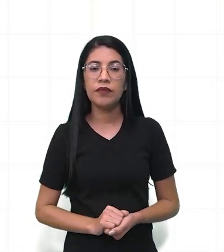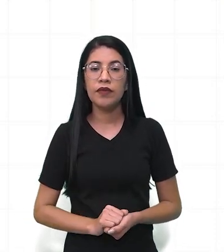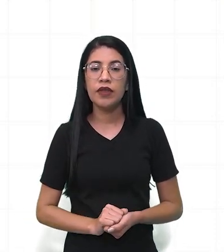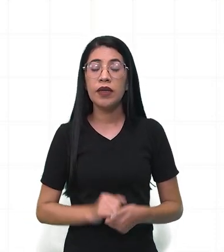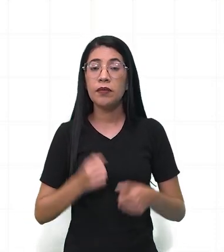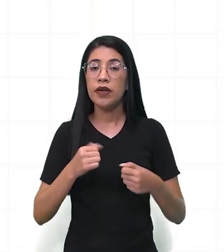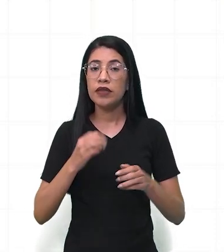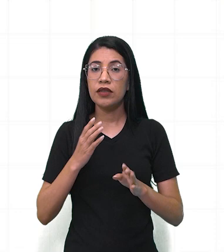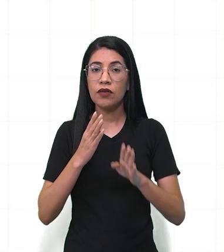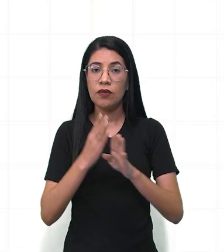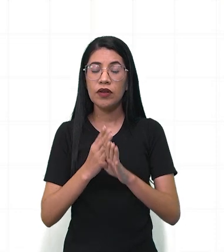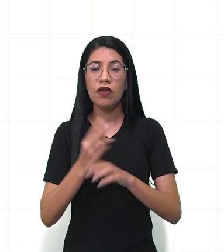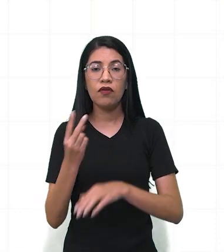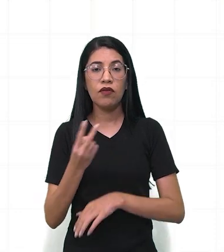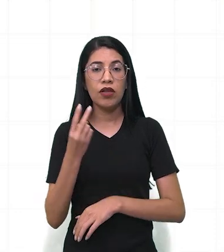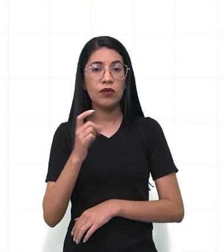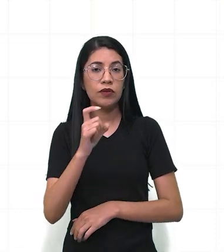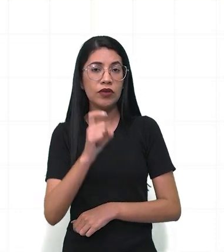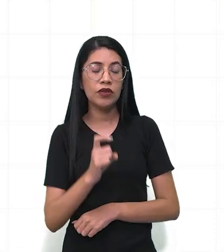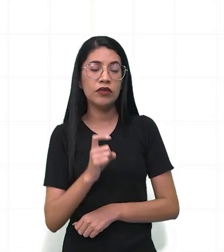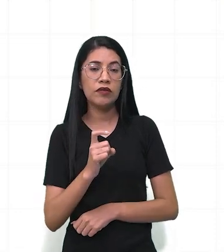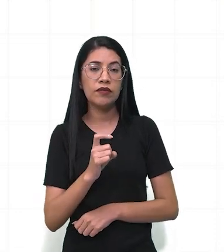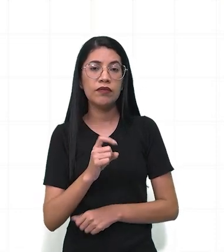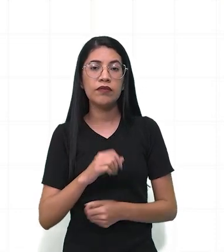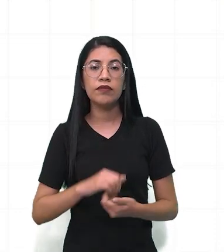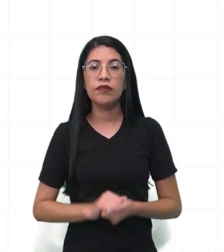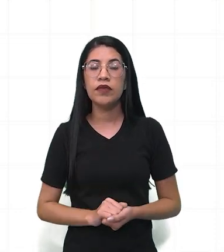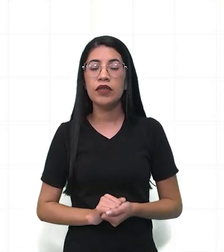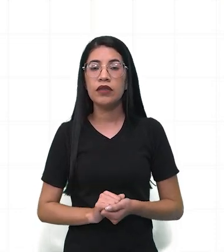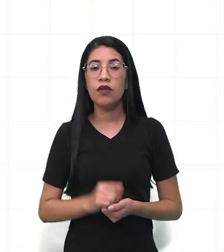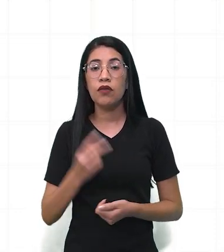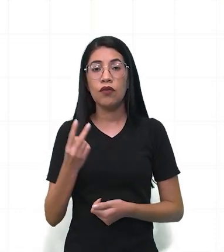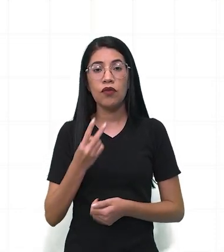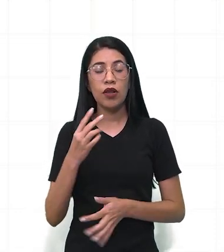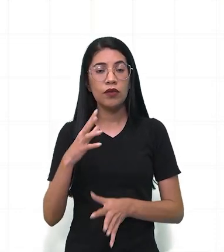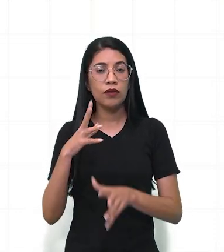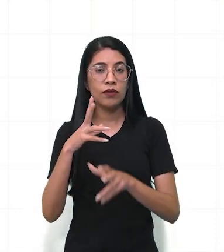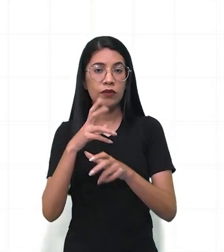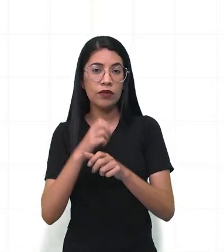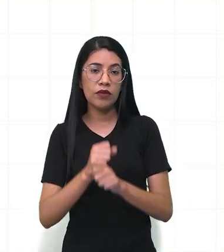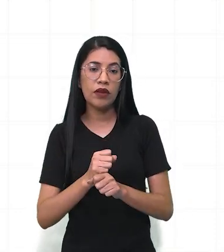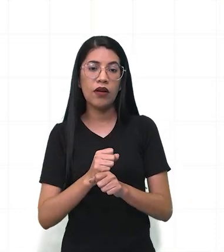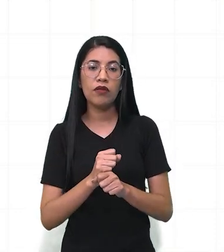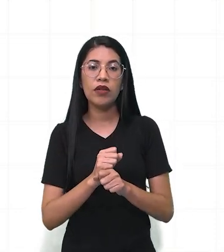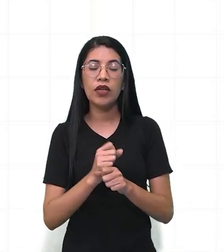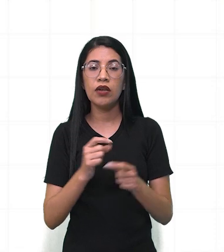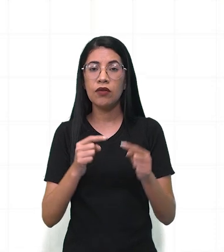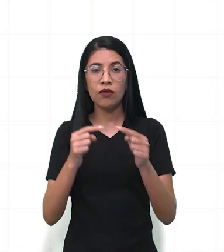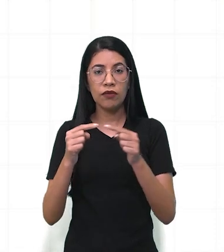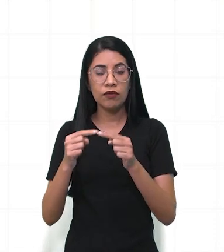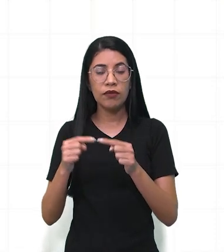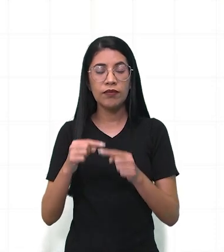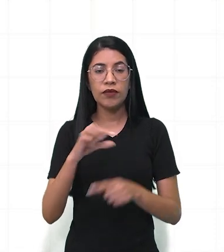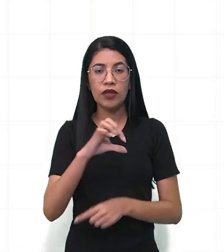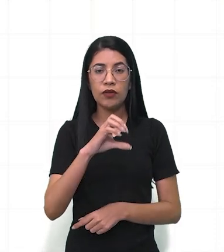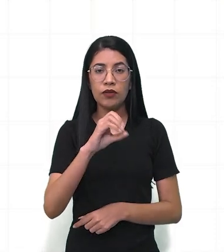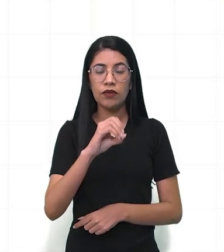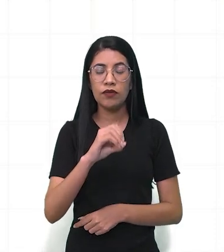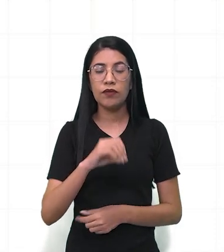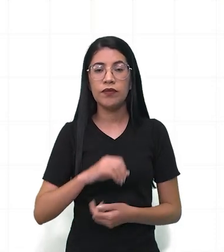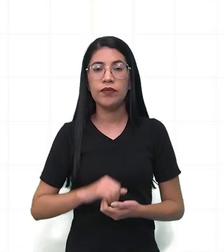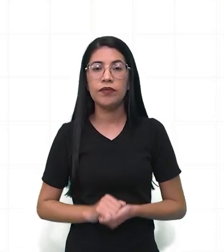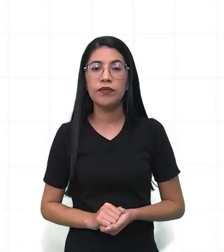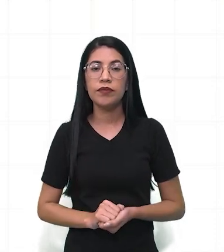ou seja, qual o valor total, né? Que esse 90 corresponde a 30%. Agora a gente só faz a